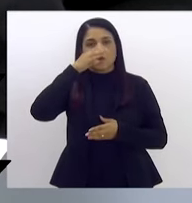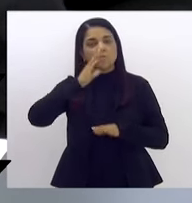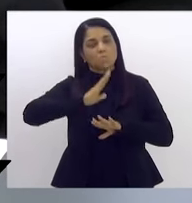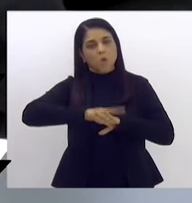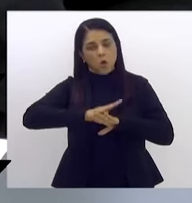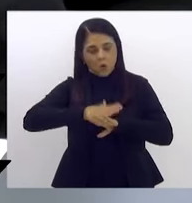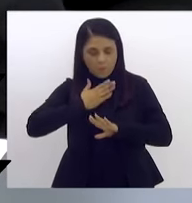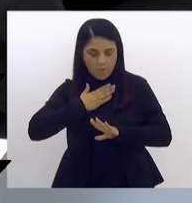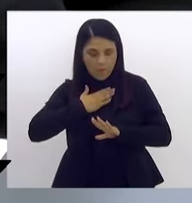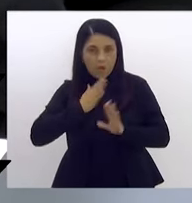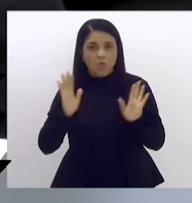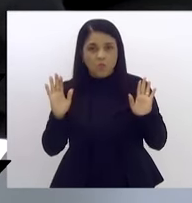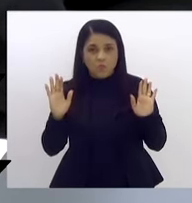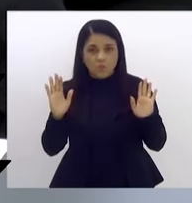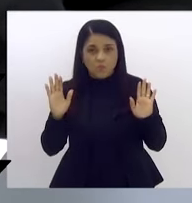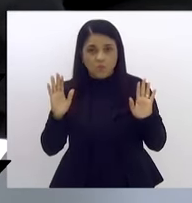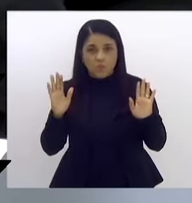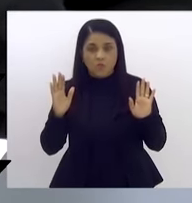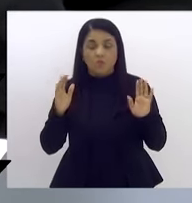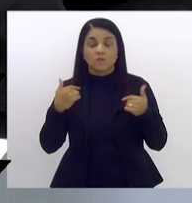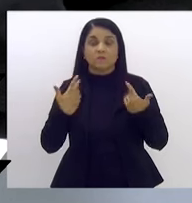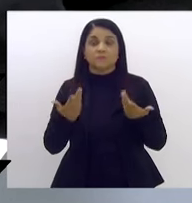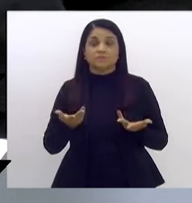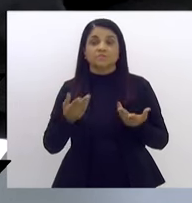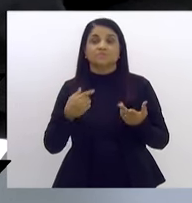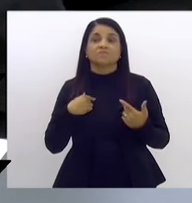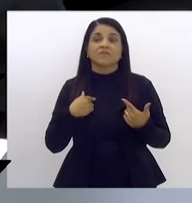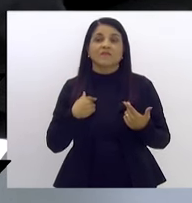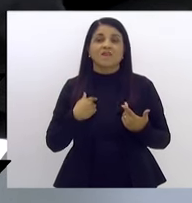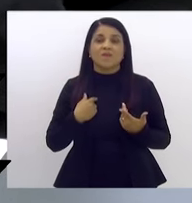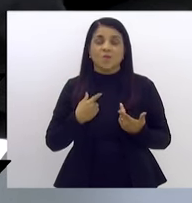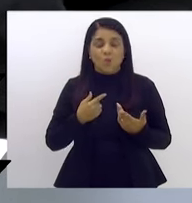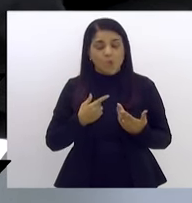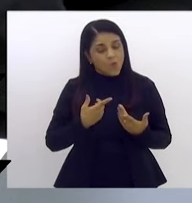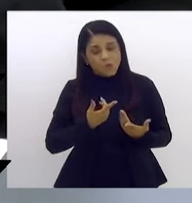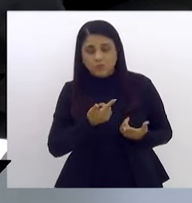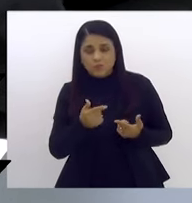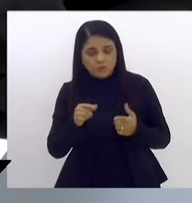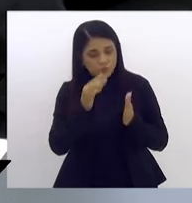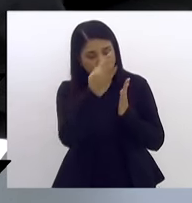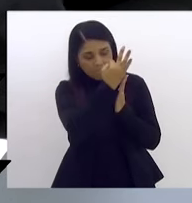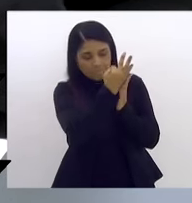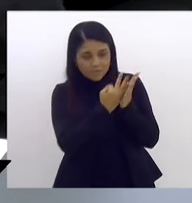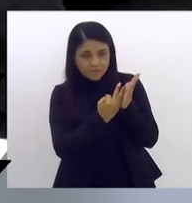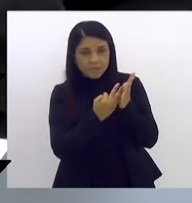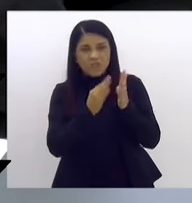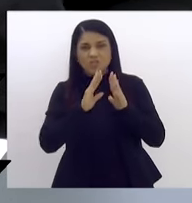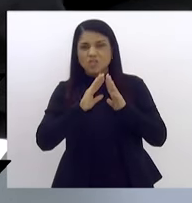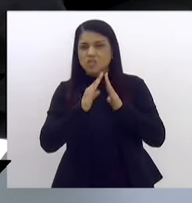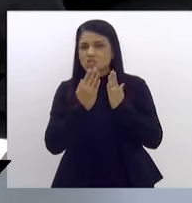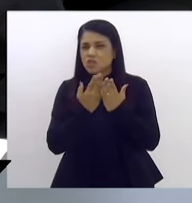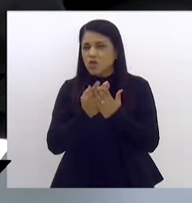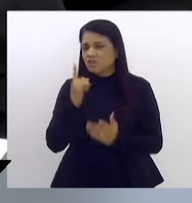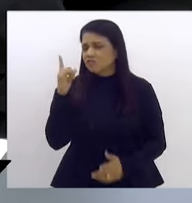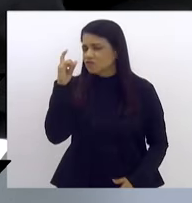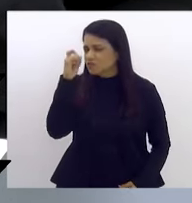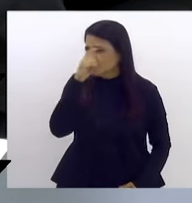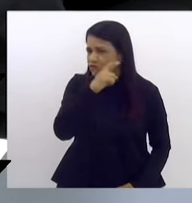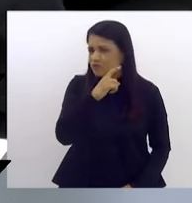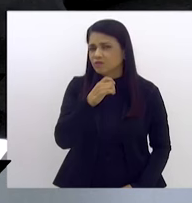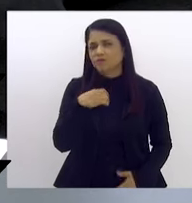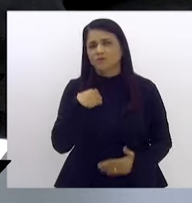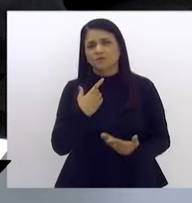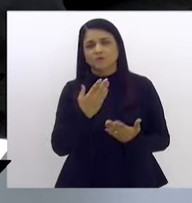beber o restante O que é colocado aqui É muito raro É muito raro você Verê uma escola pública ou privada que use